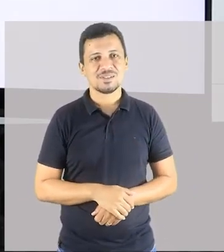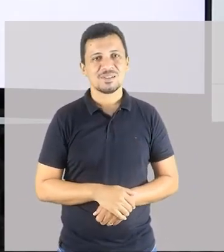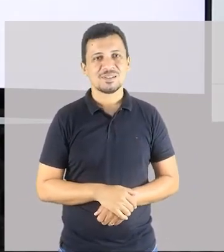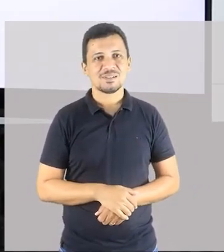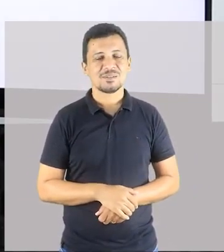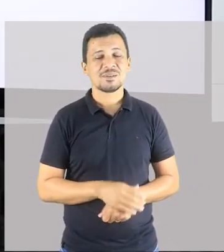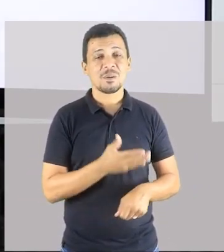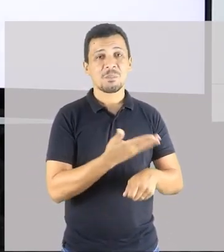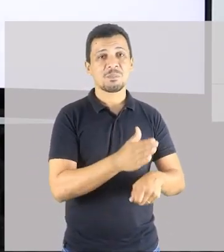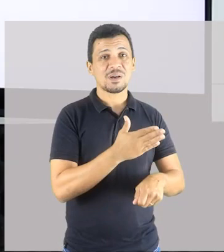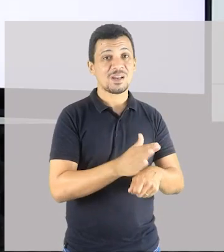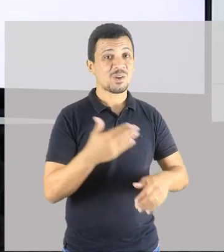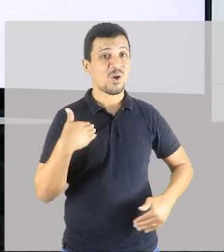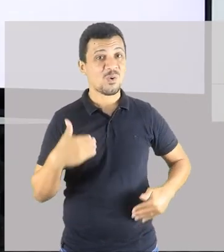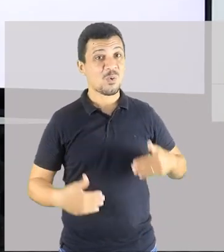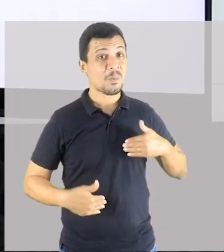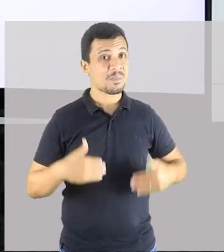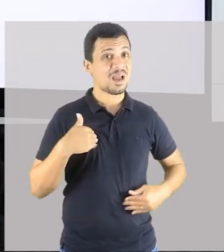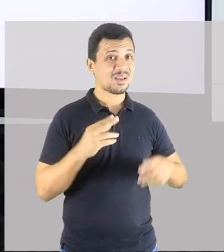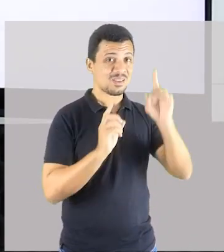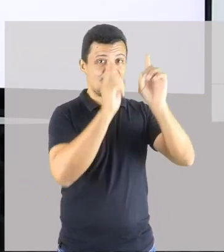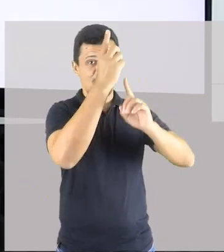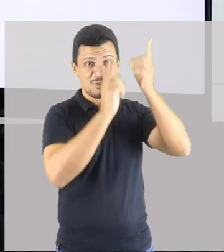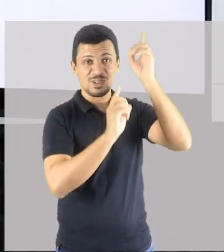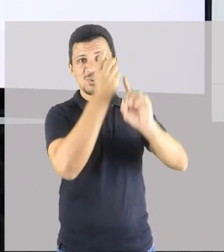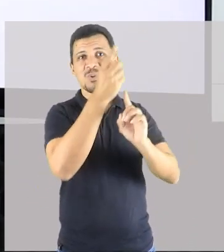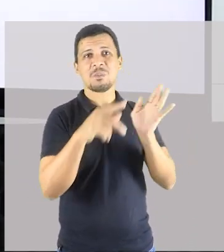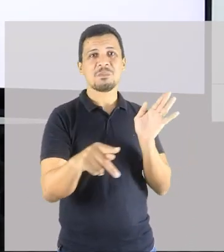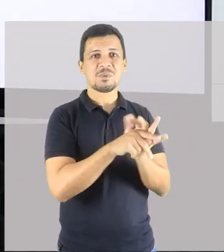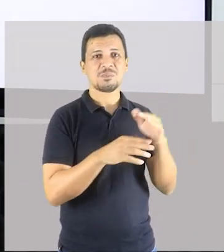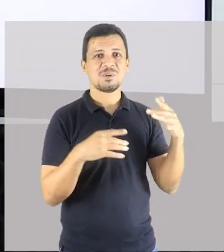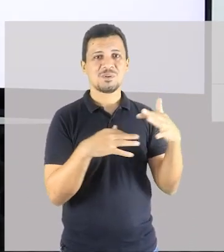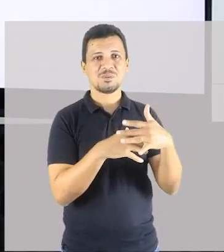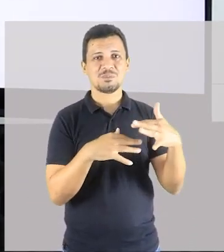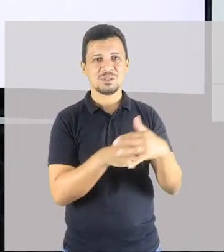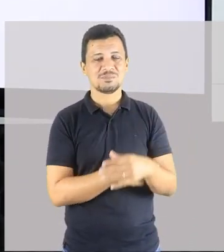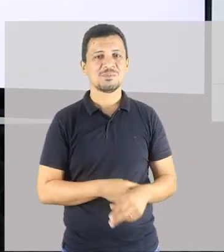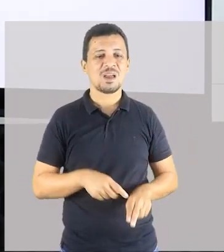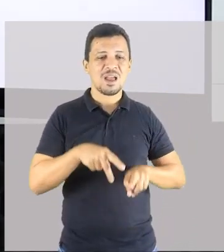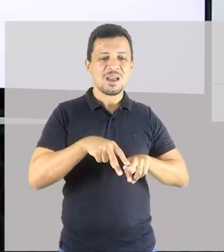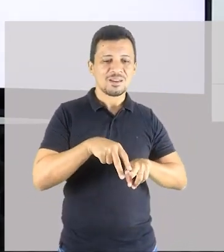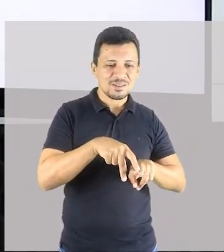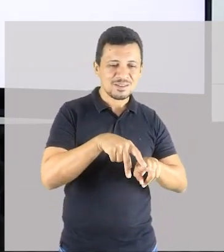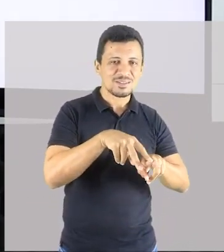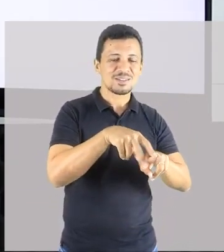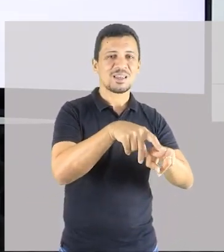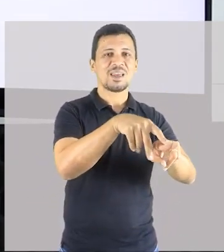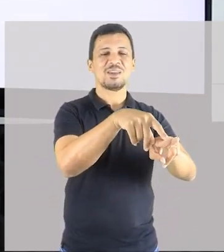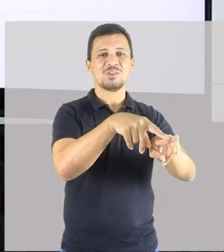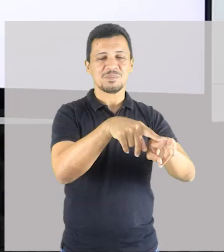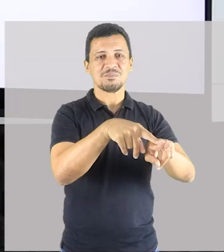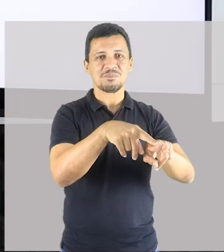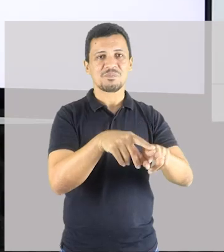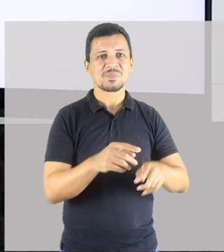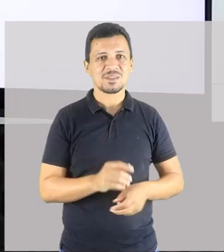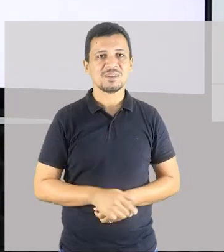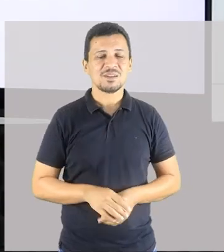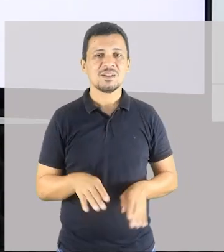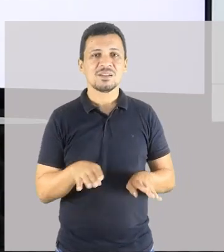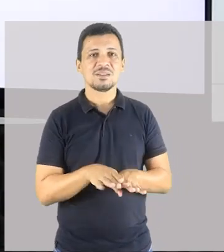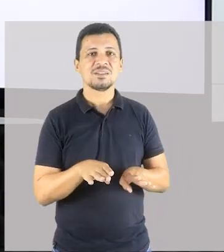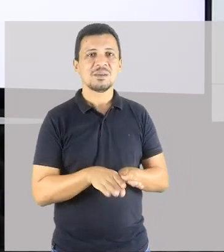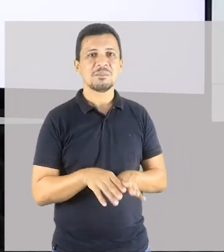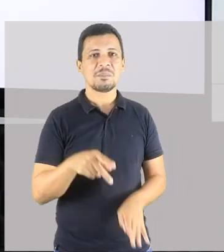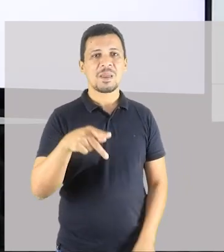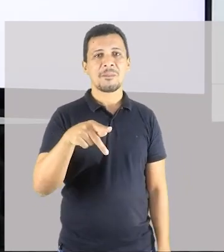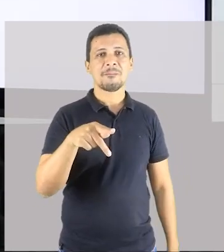prática corporal de aventura urbana. Que são elas, ó, o skate, tá, é um exemplo de prática corporal